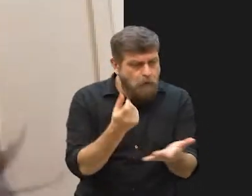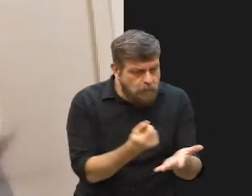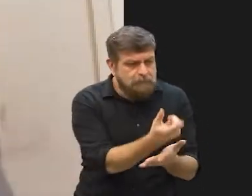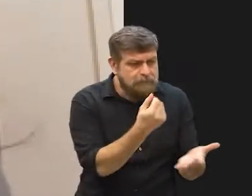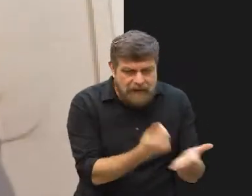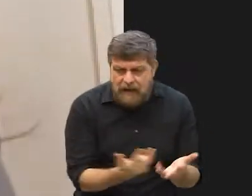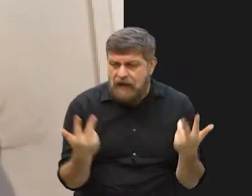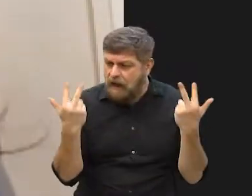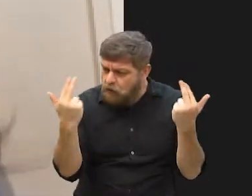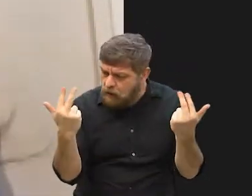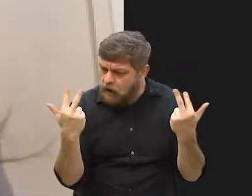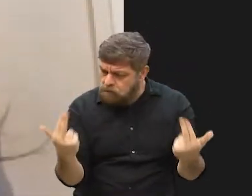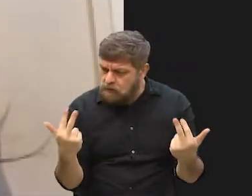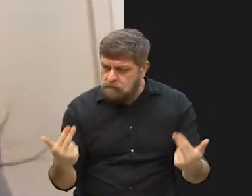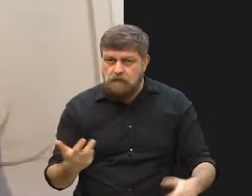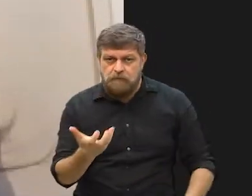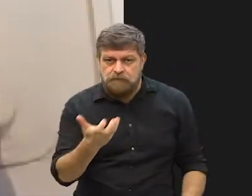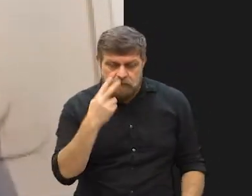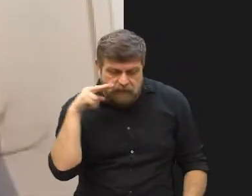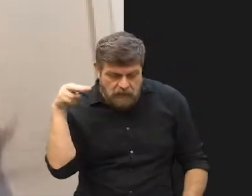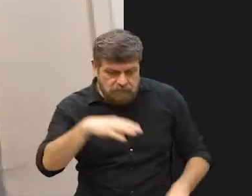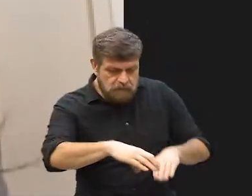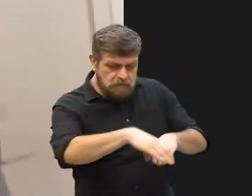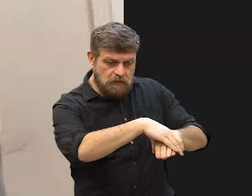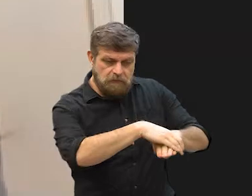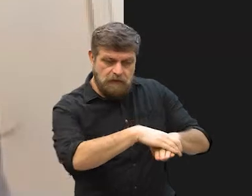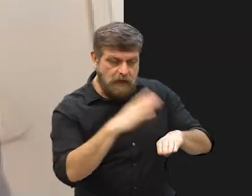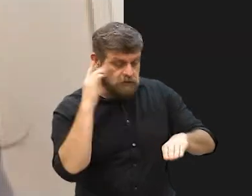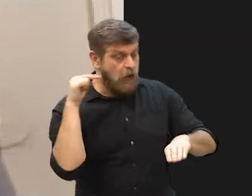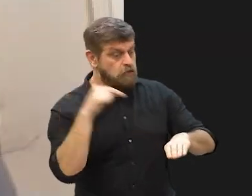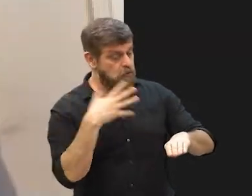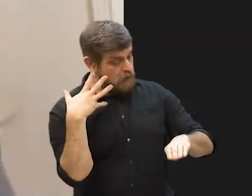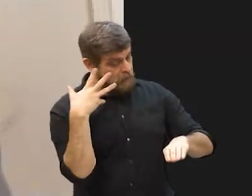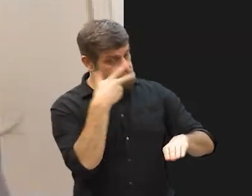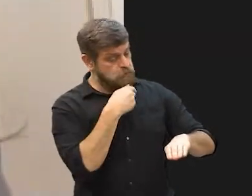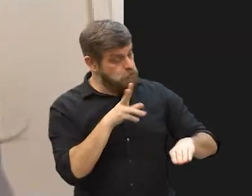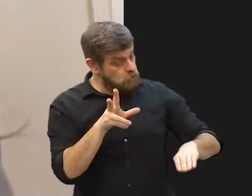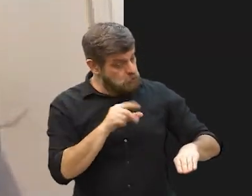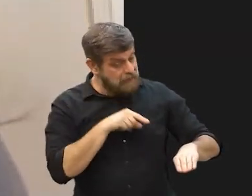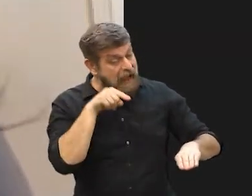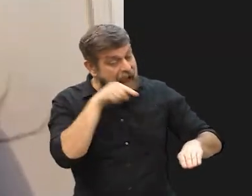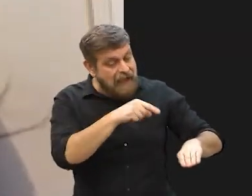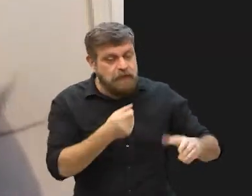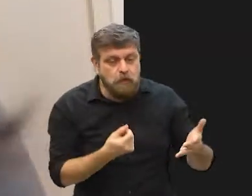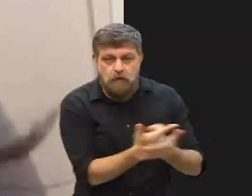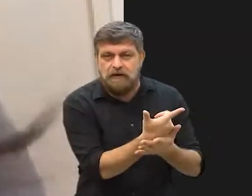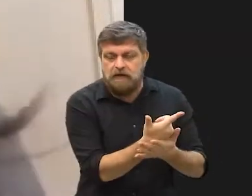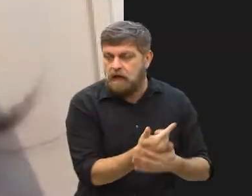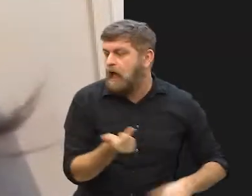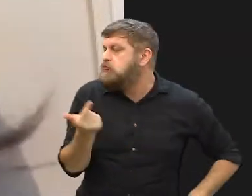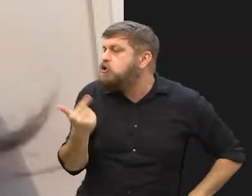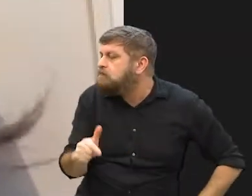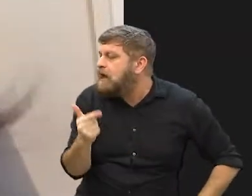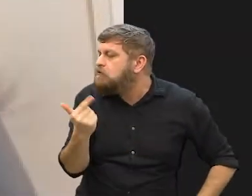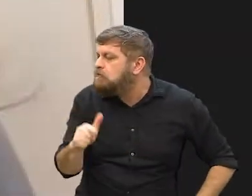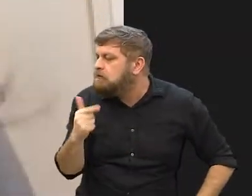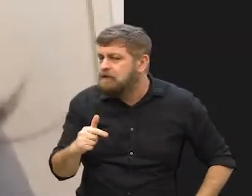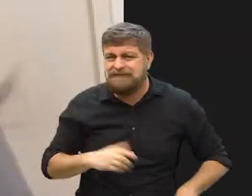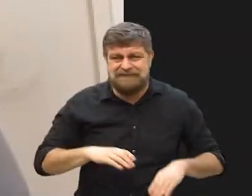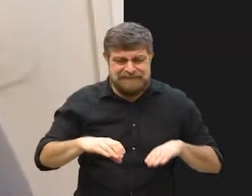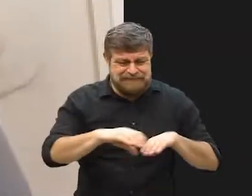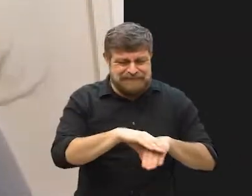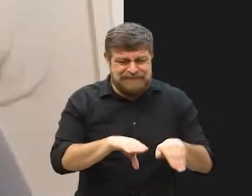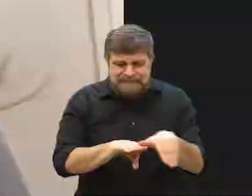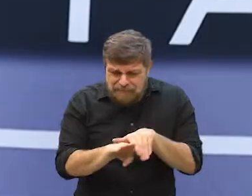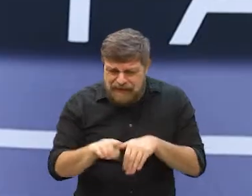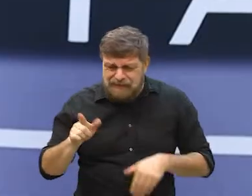nós compramos, e a gente quer olhar para o calçado e achar bonito, falar, olha, eu gostei desse. Sapato é uma coisa que eu tenho muita